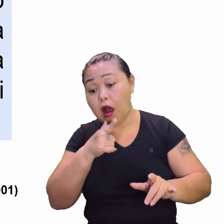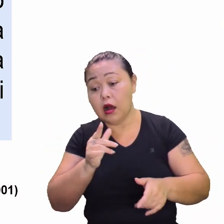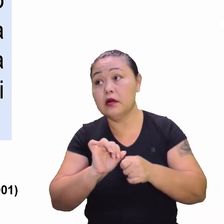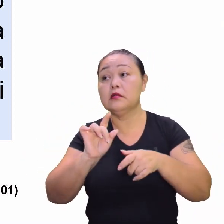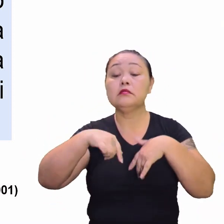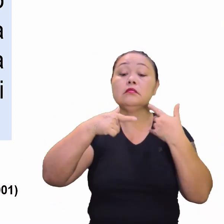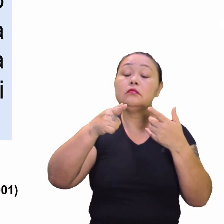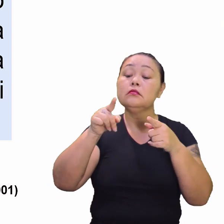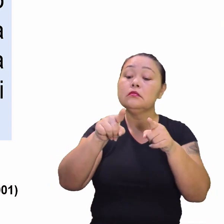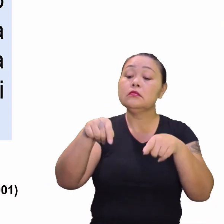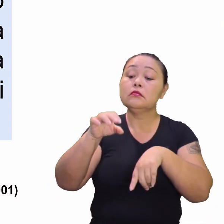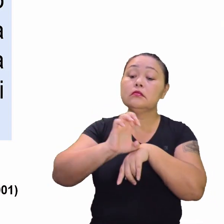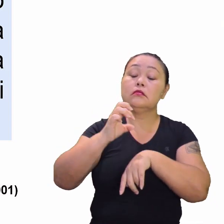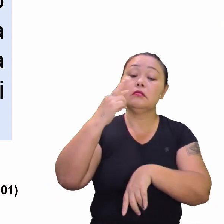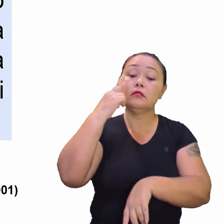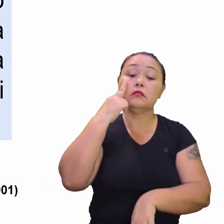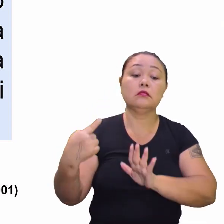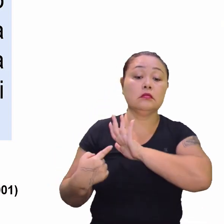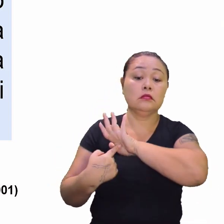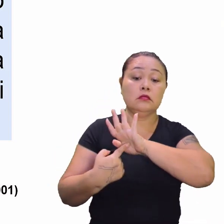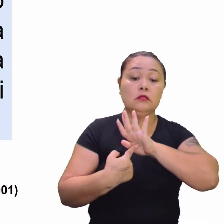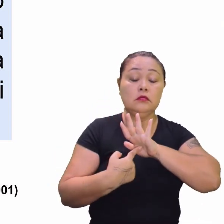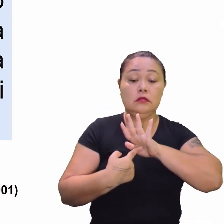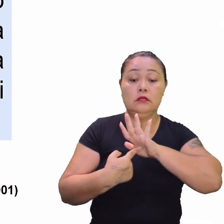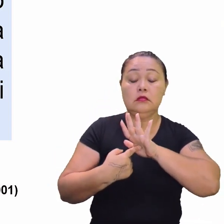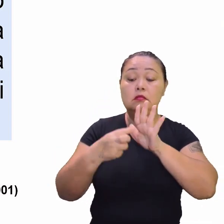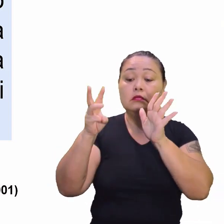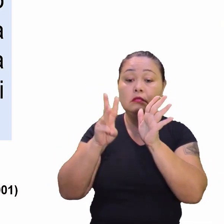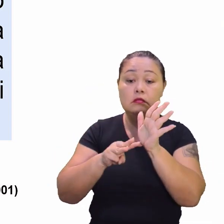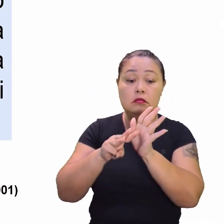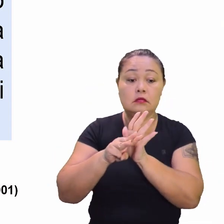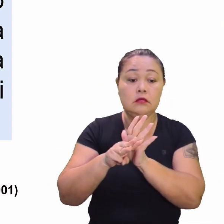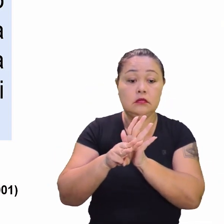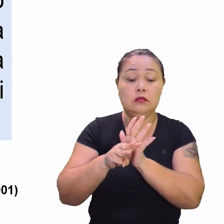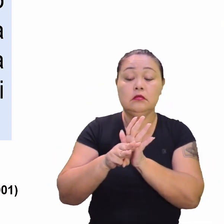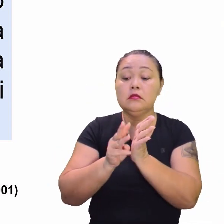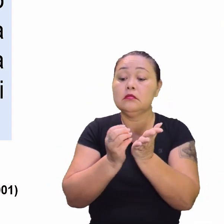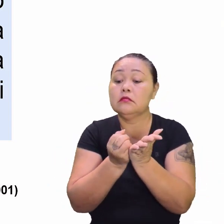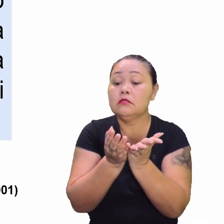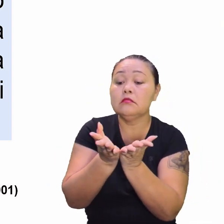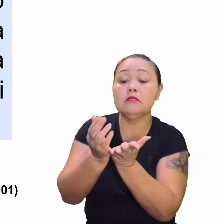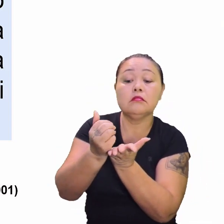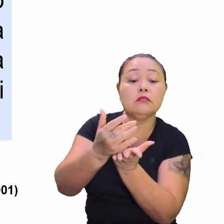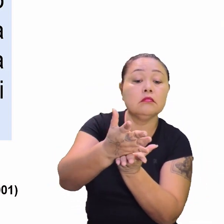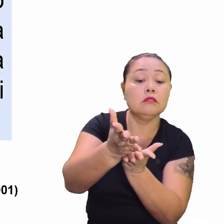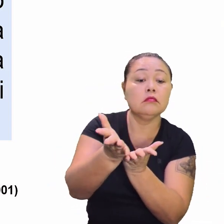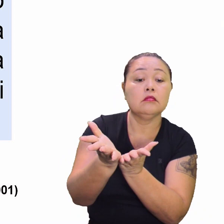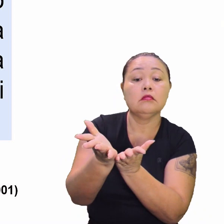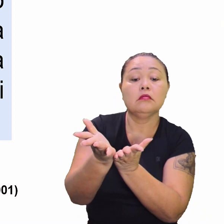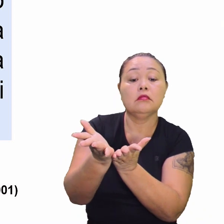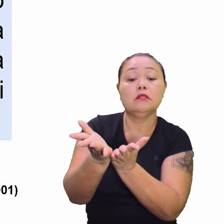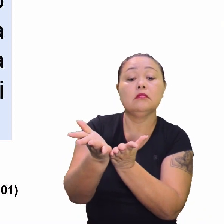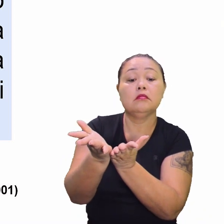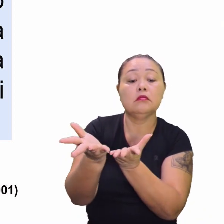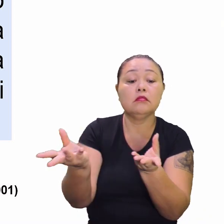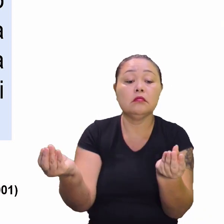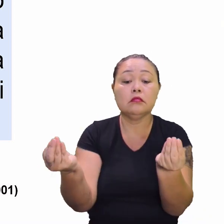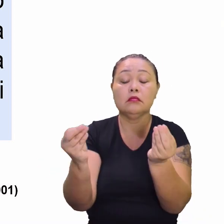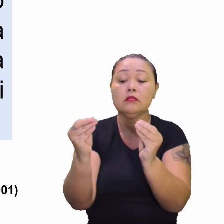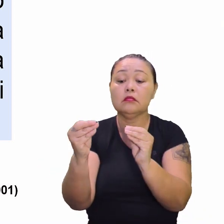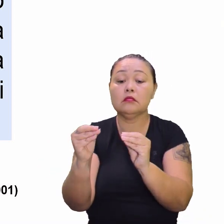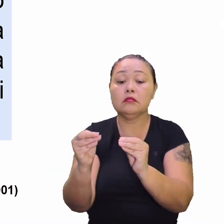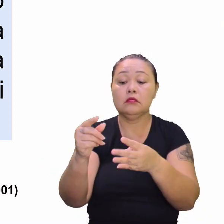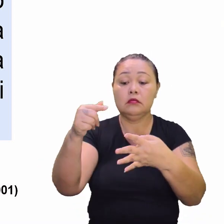a hidrografia de Rondônia ela é representada pelo Rio Madeira e seus afluentes, que